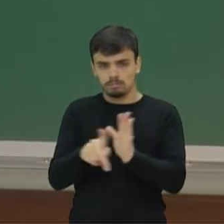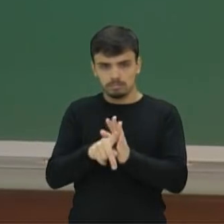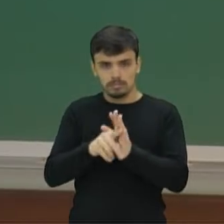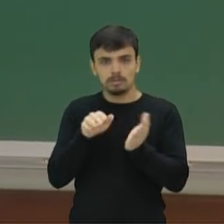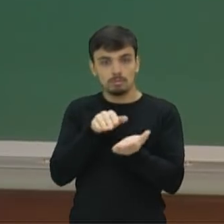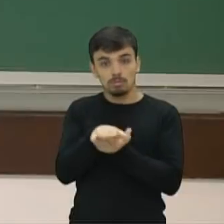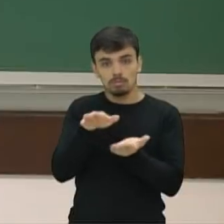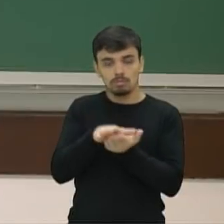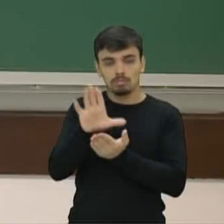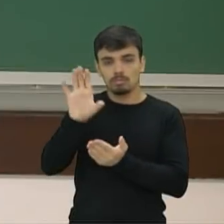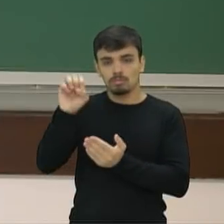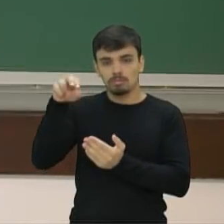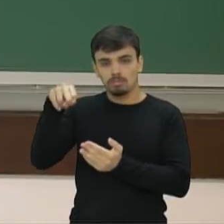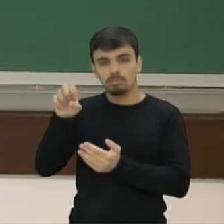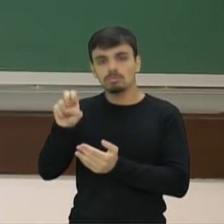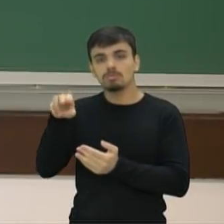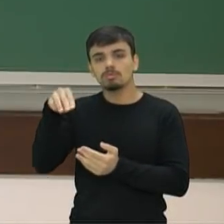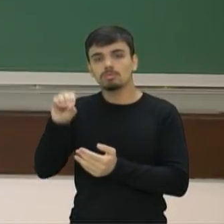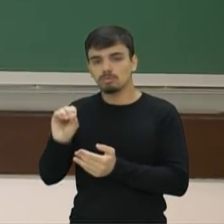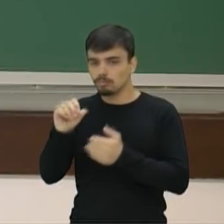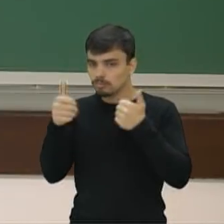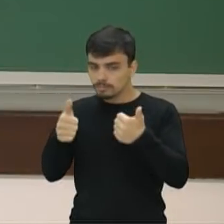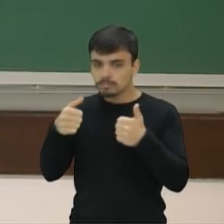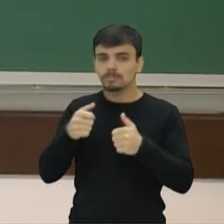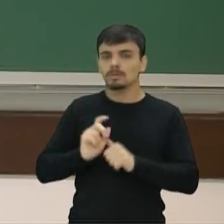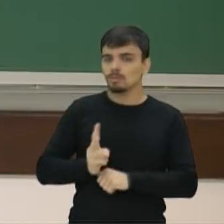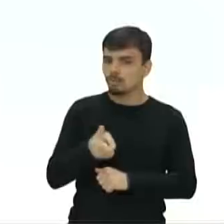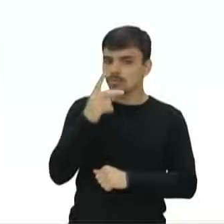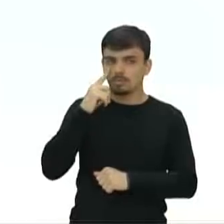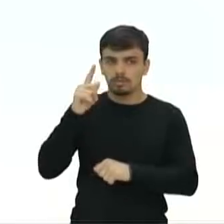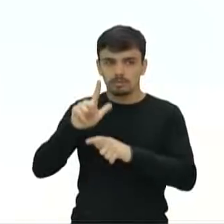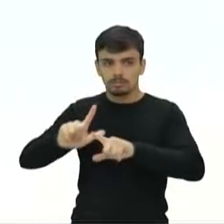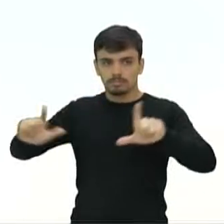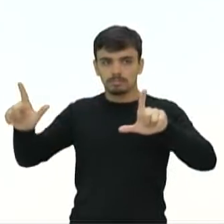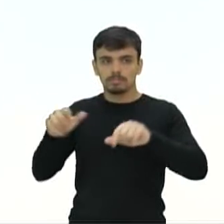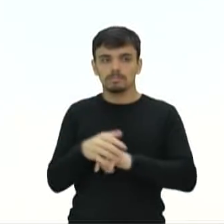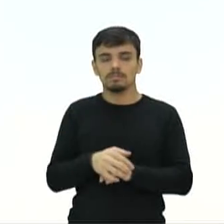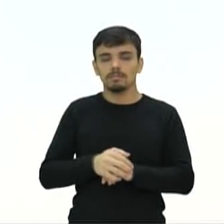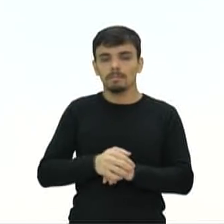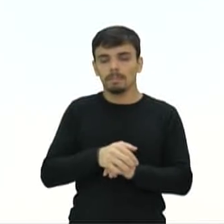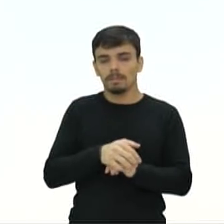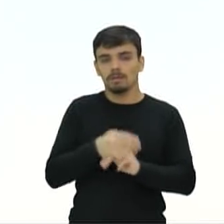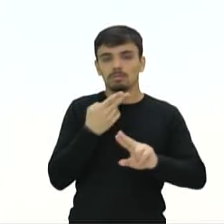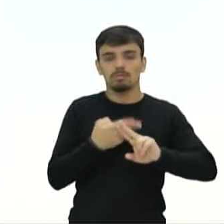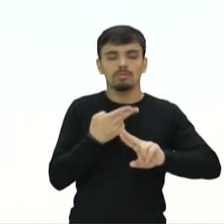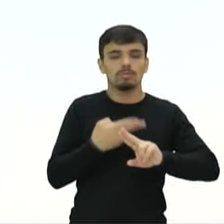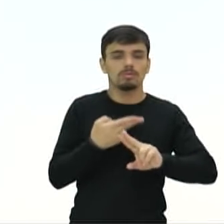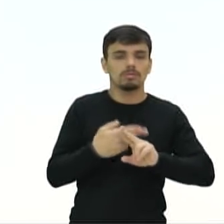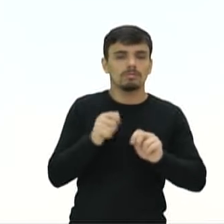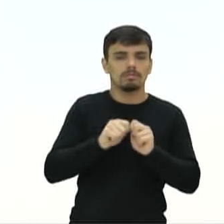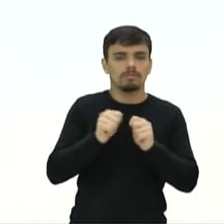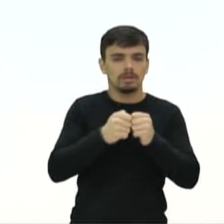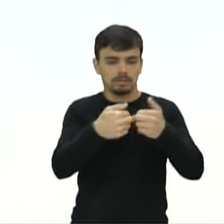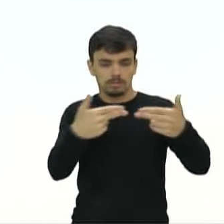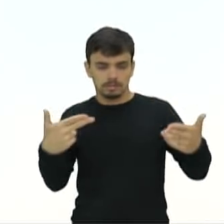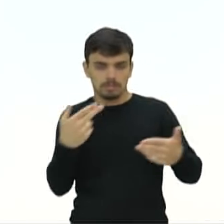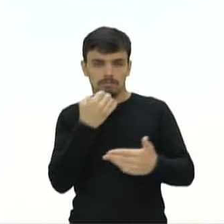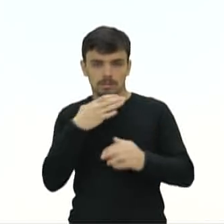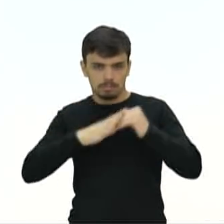consumo. Ali na tela, ó, continuando, vai aparecer para você, ó, uso que se faz de bens e serviços